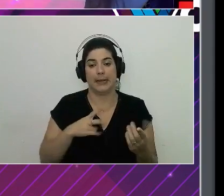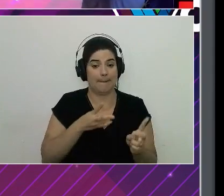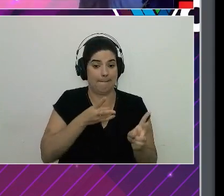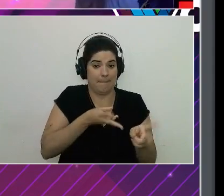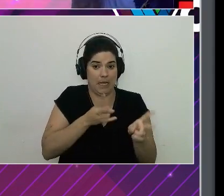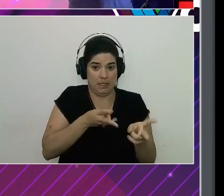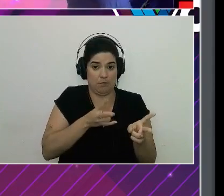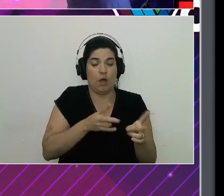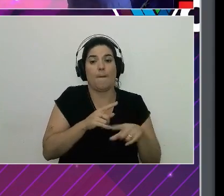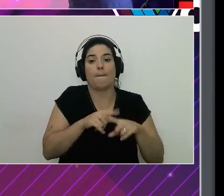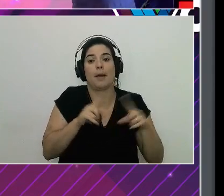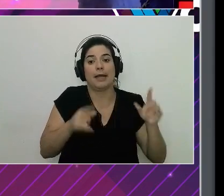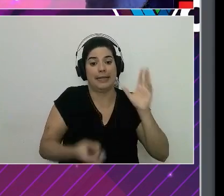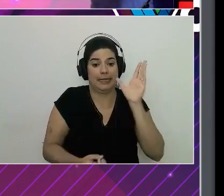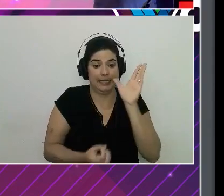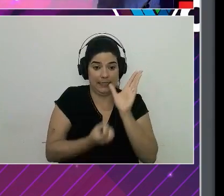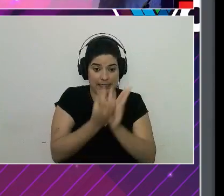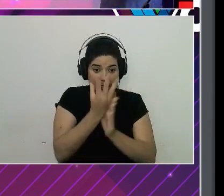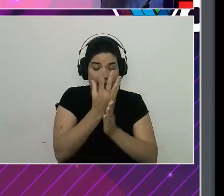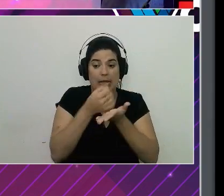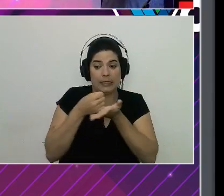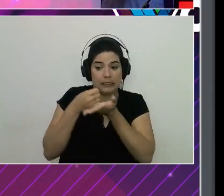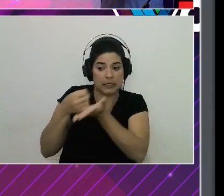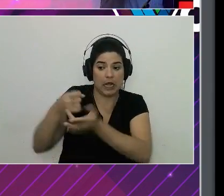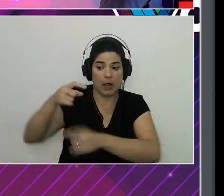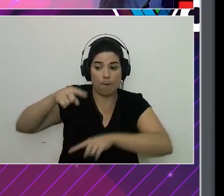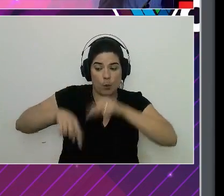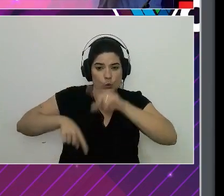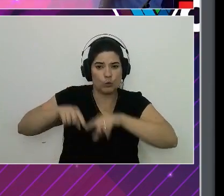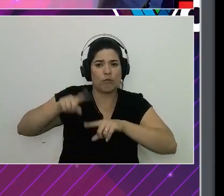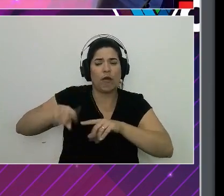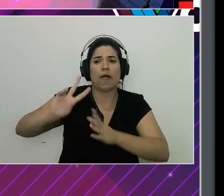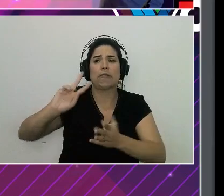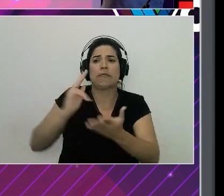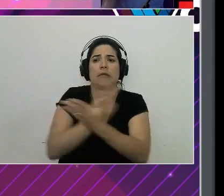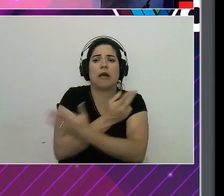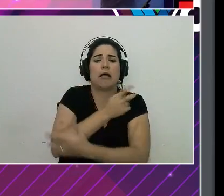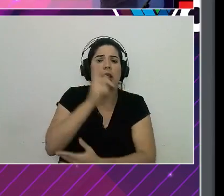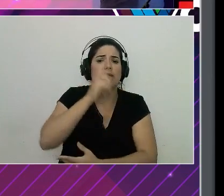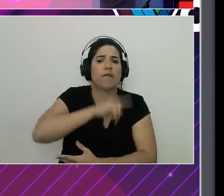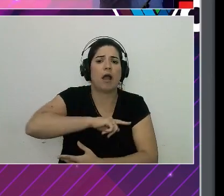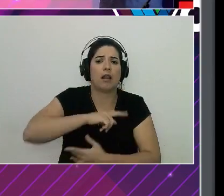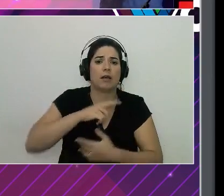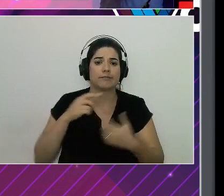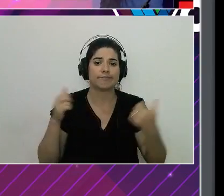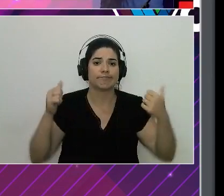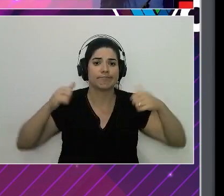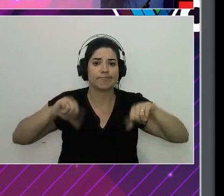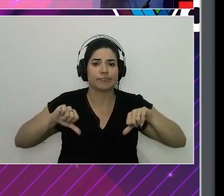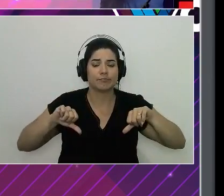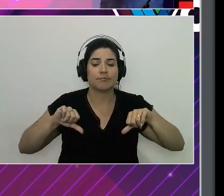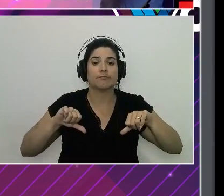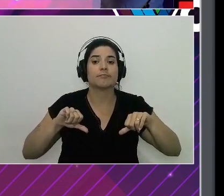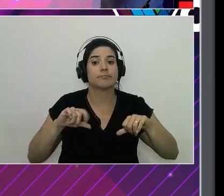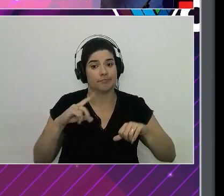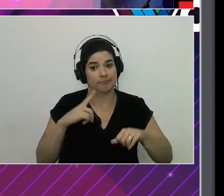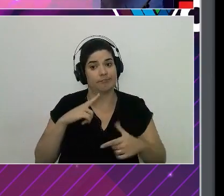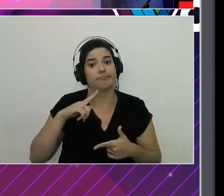aí a ordem de entrega do produto, ela falhou. Como a gente viu na primeira palestra lá, você vai ter provavelmente um rollback distribuído.